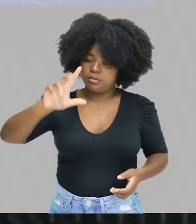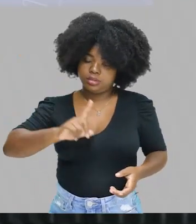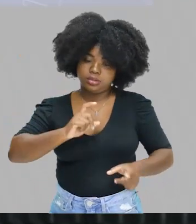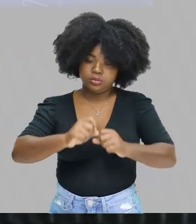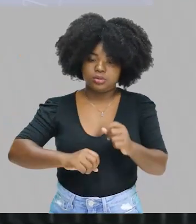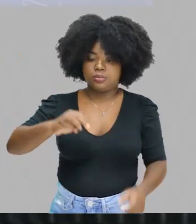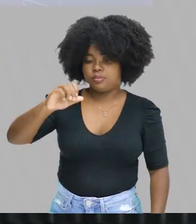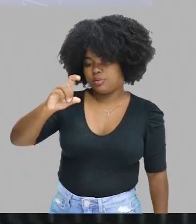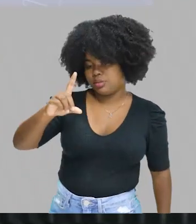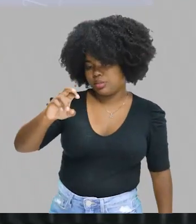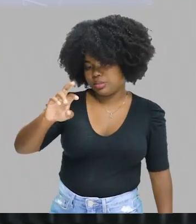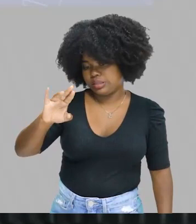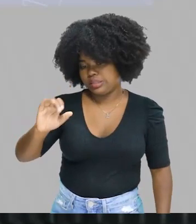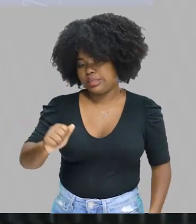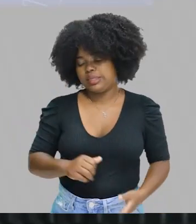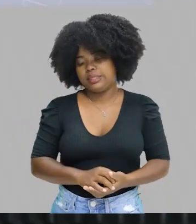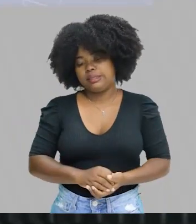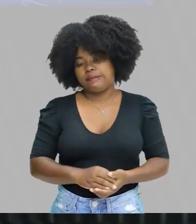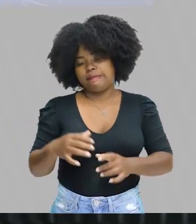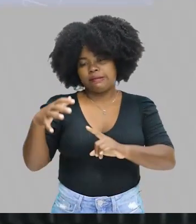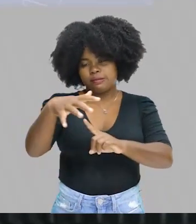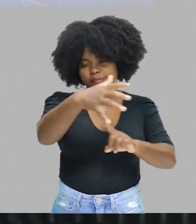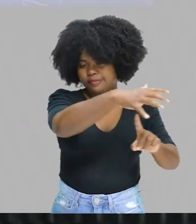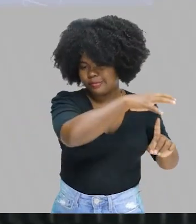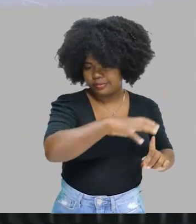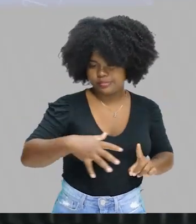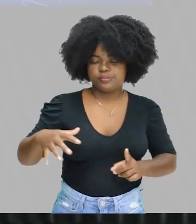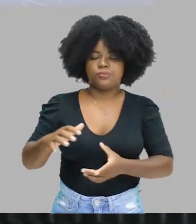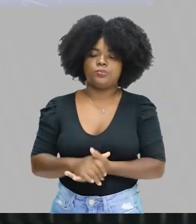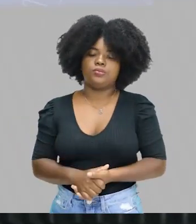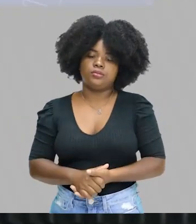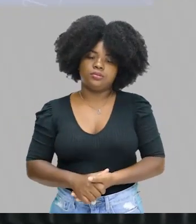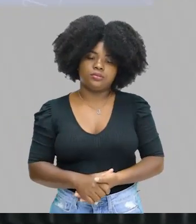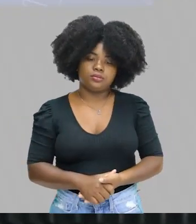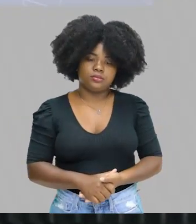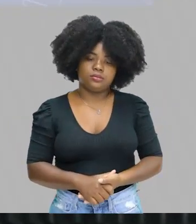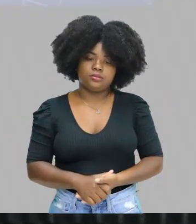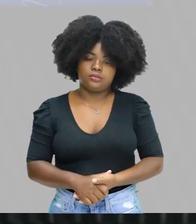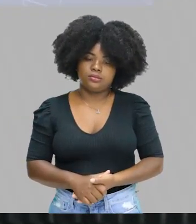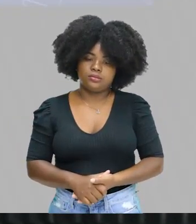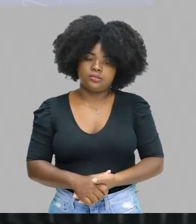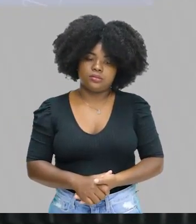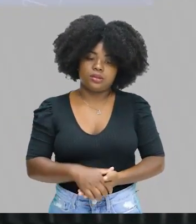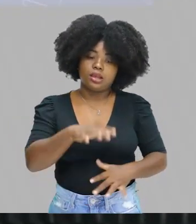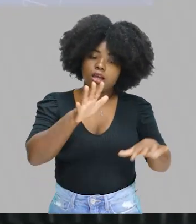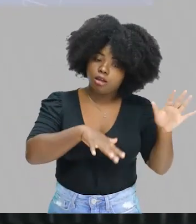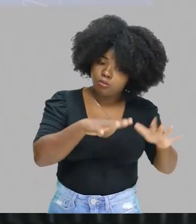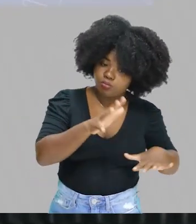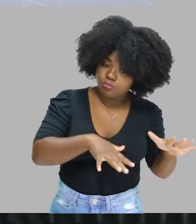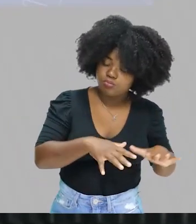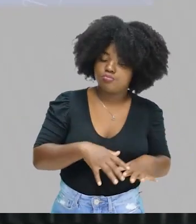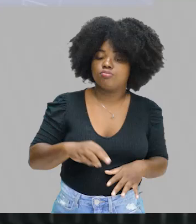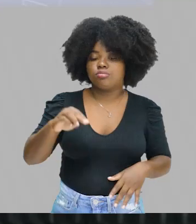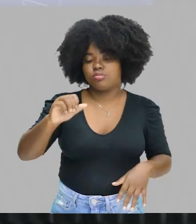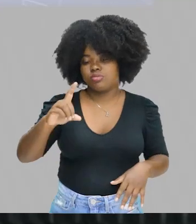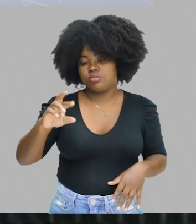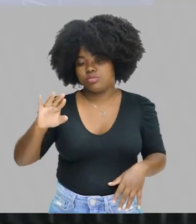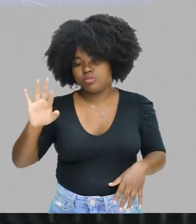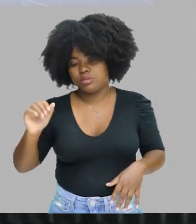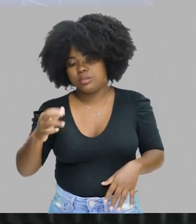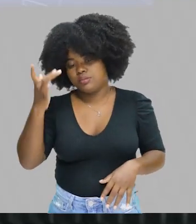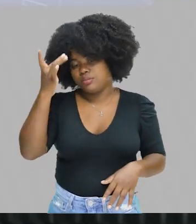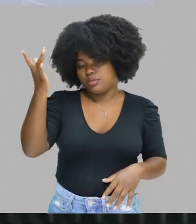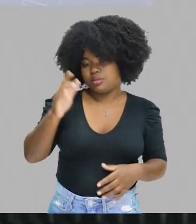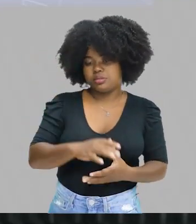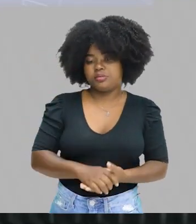de madeira, pegou, você vê até nas feiras, o cara pega um formão e vai tirando as lasquinhas. Há algumas madeiras aceitas com mais facilidade, como é o caso